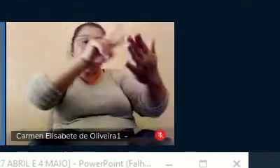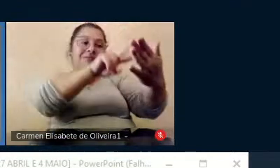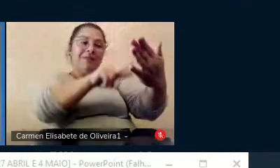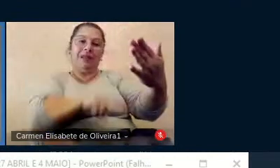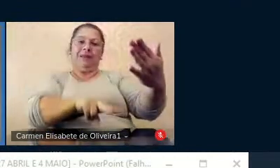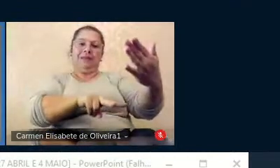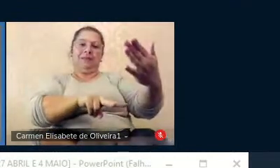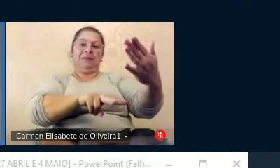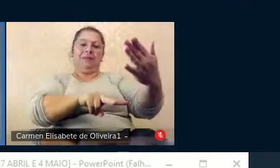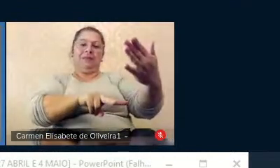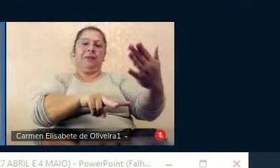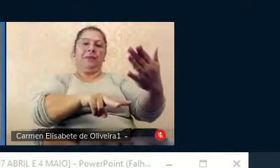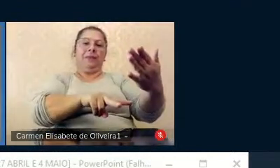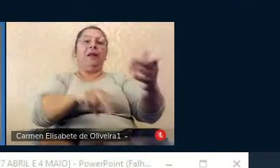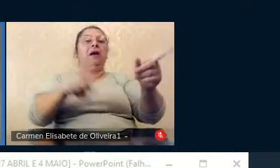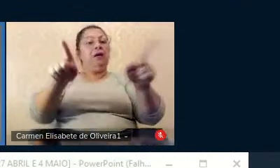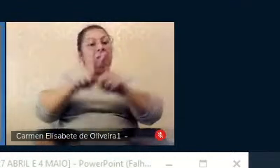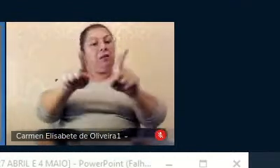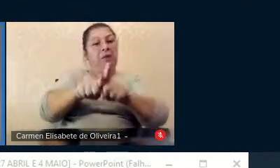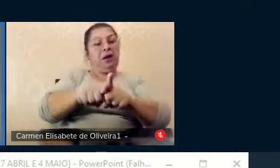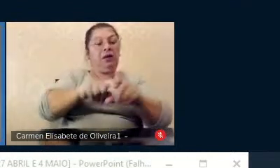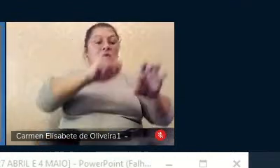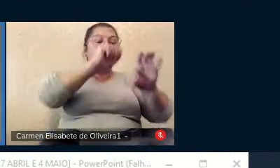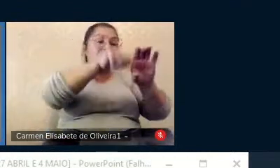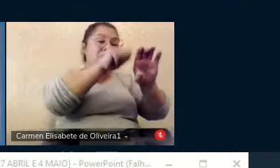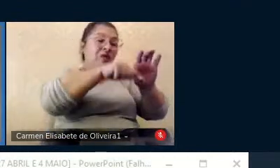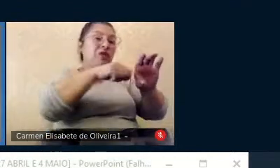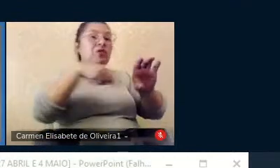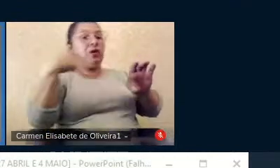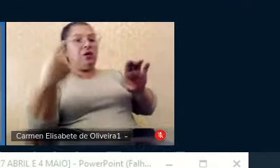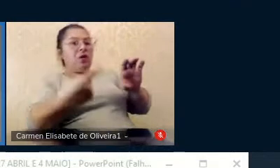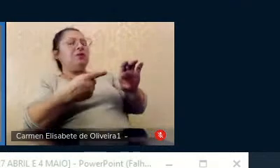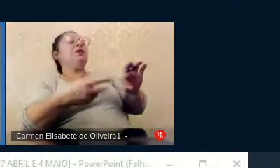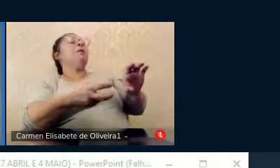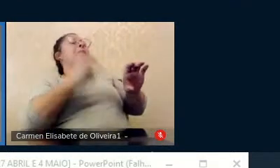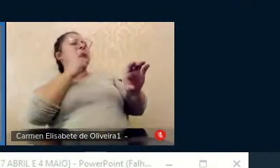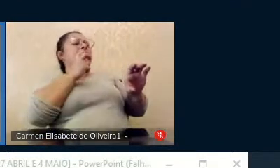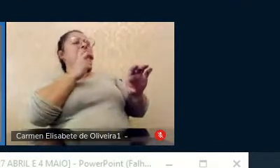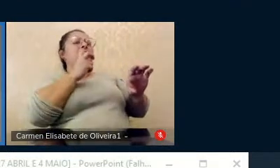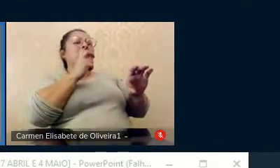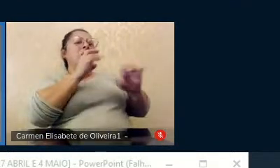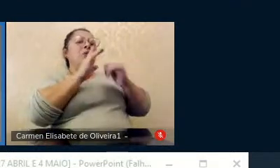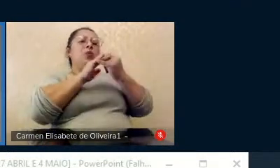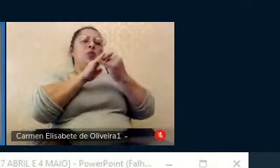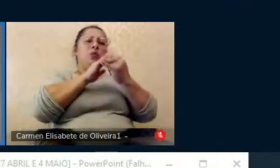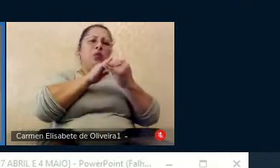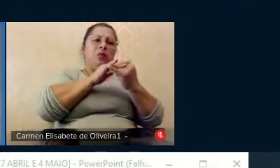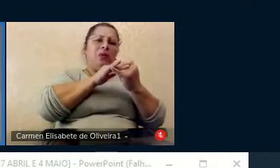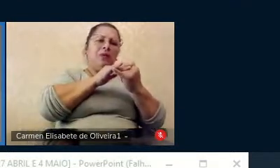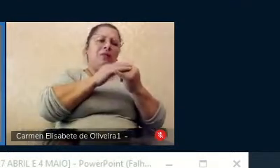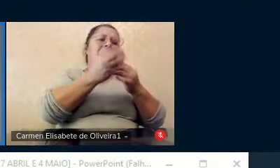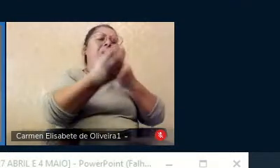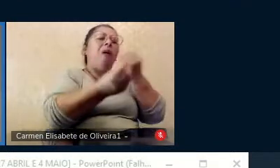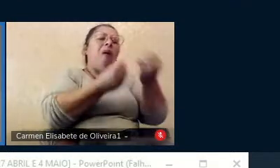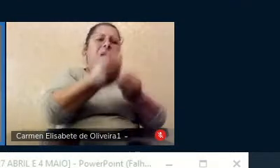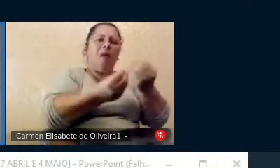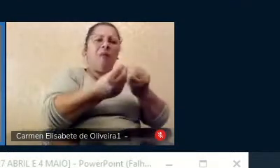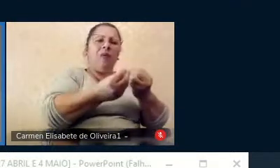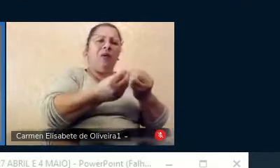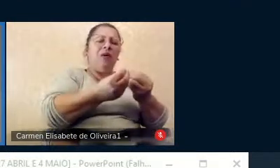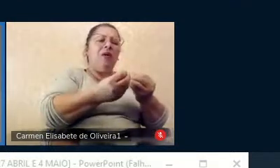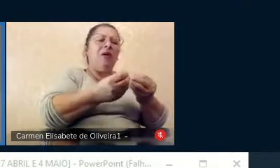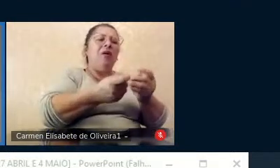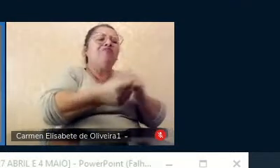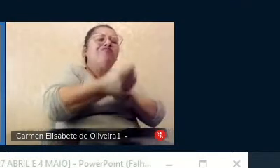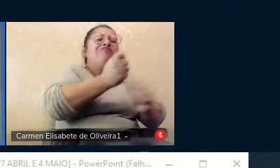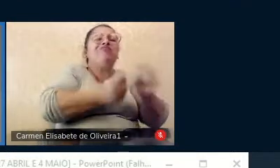acontece também nos vídeos que nós vemos no YouTube, os vídeos de surdos. A função utilitária dessa